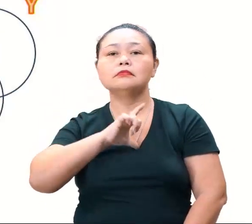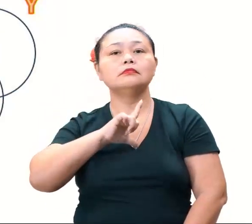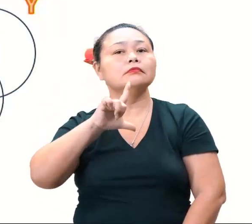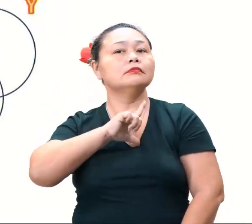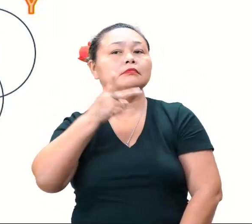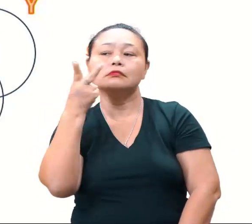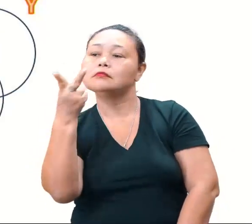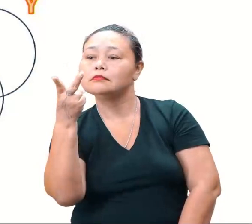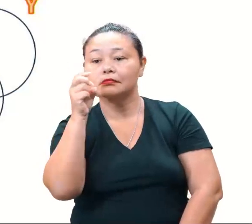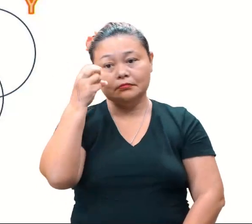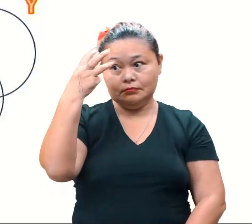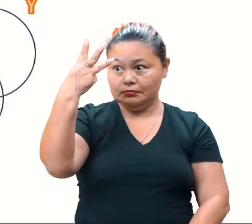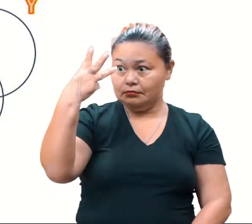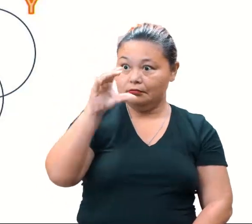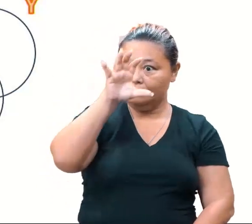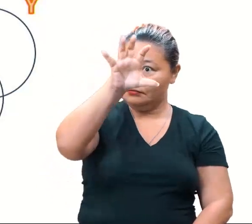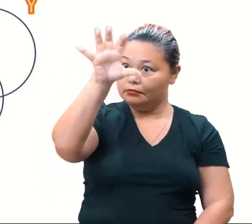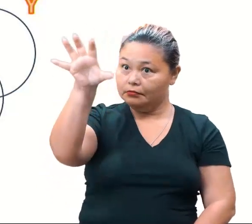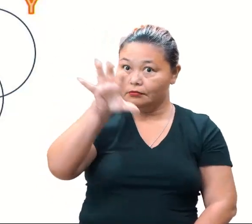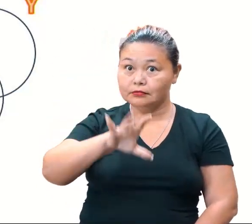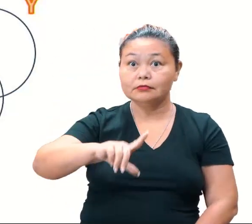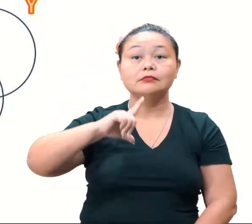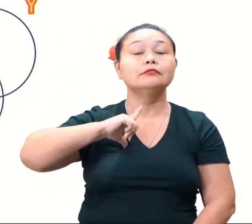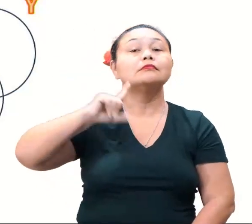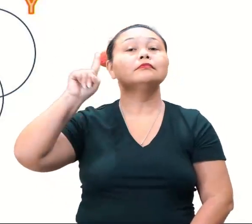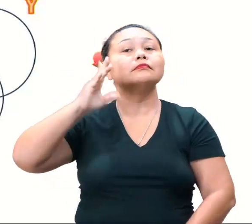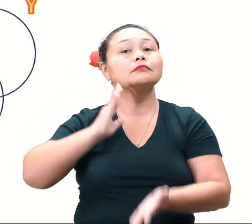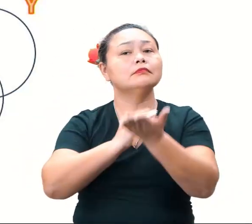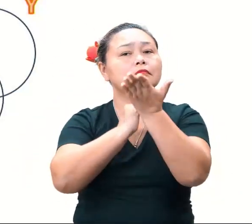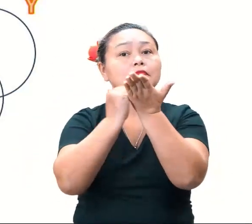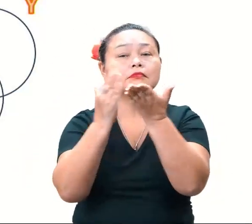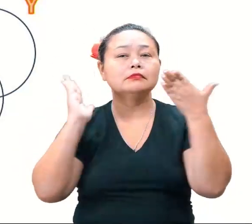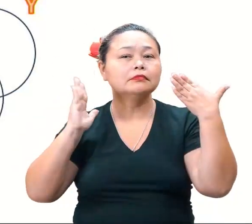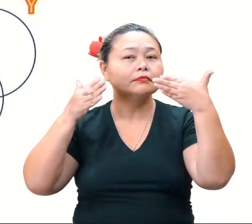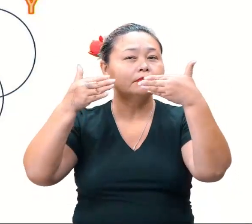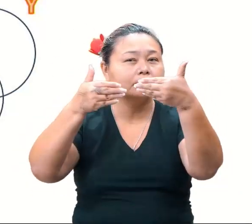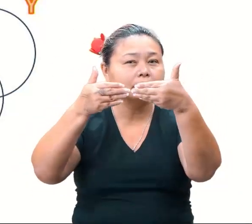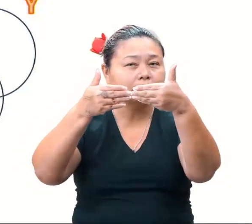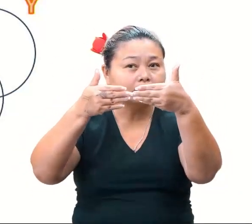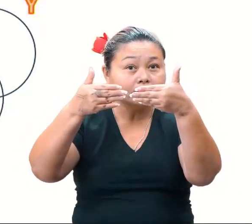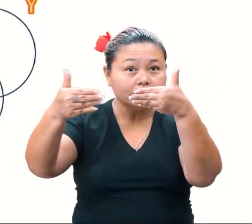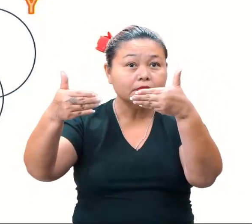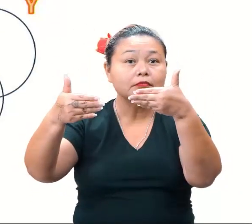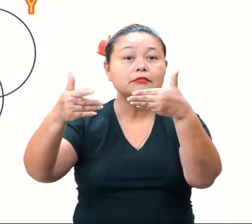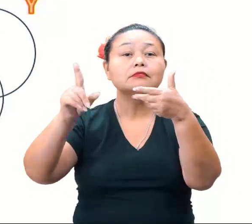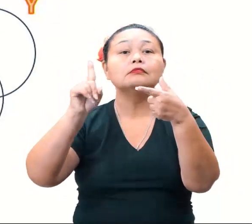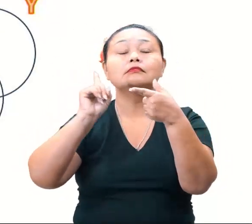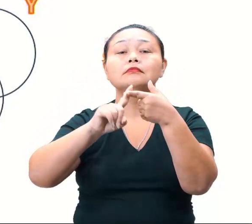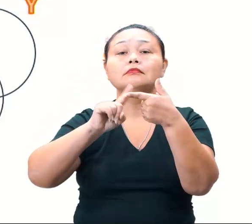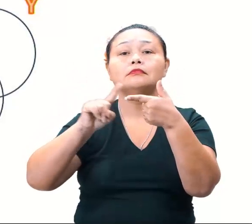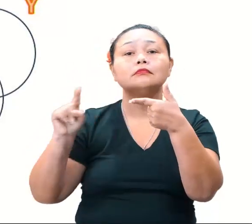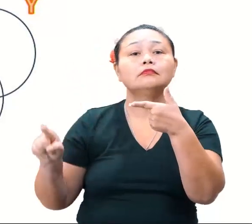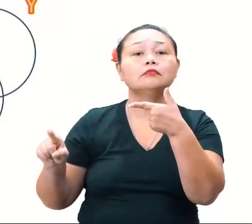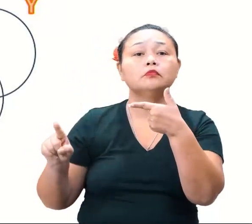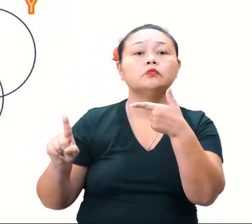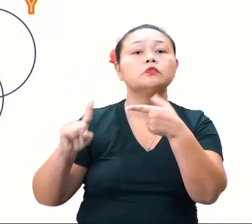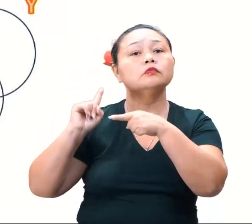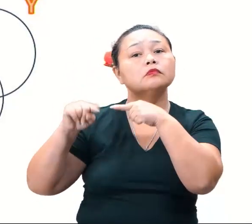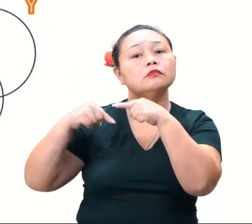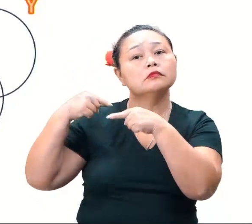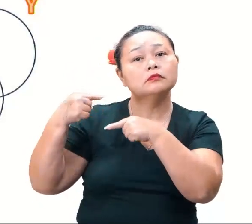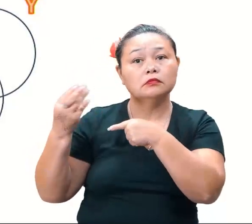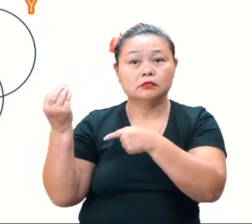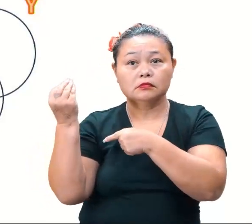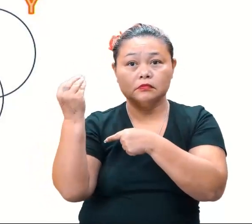nos 3 conjuntos. Sempre comece por ele. Muito bem. Segunda observação, depois que eu coloquei